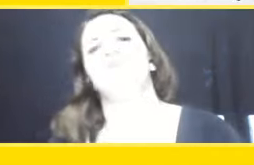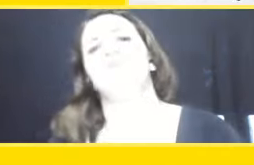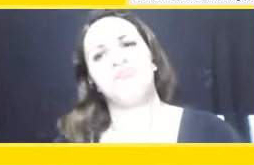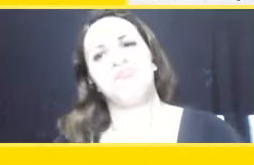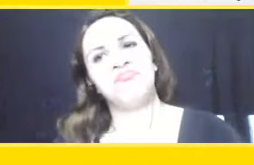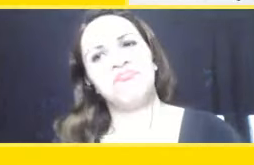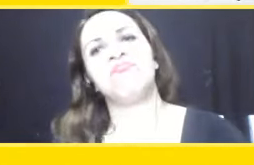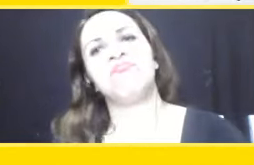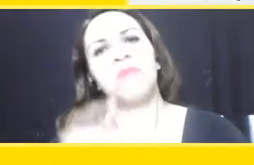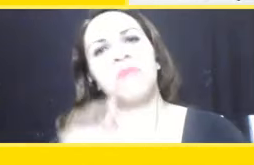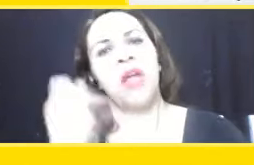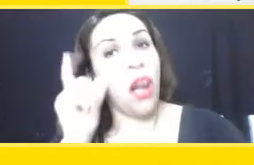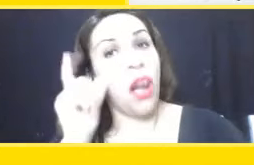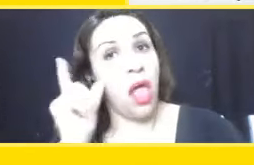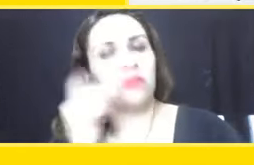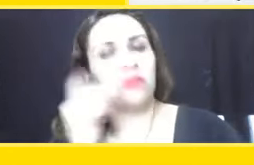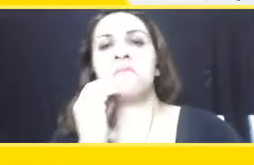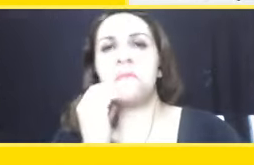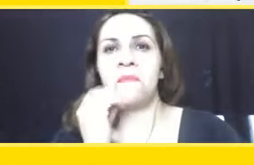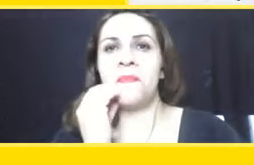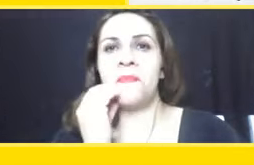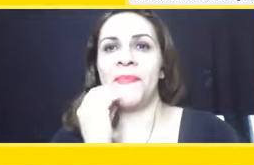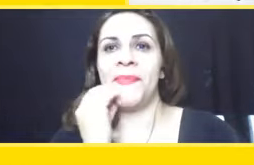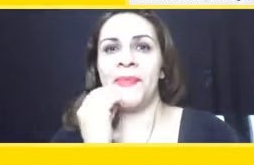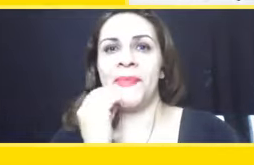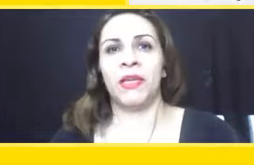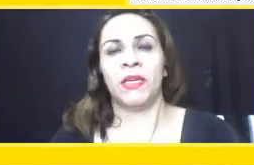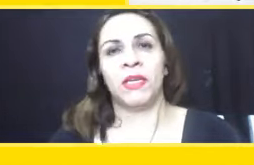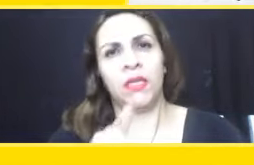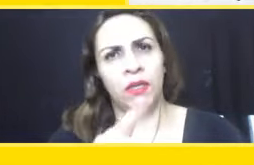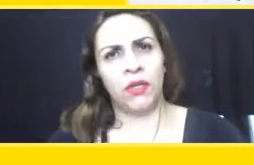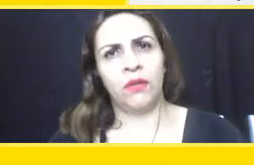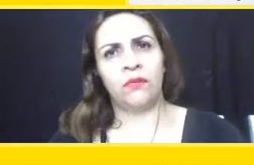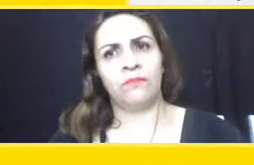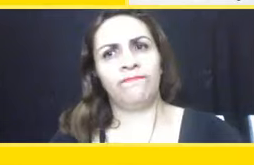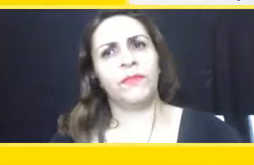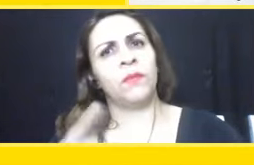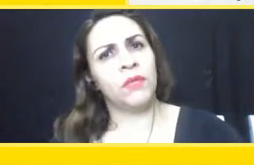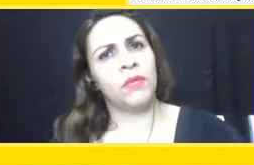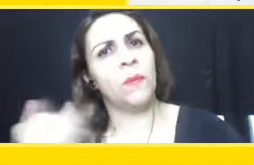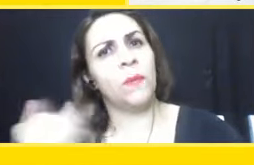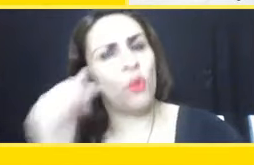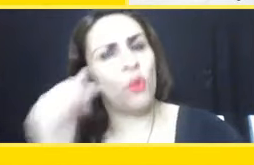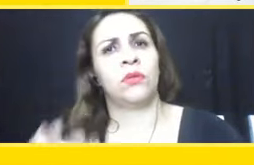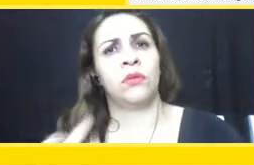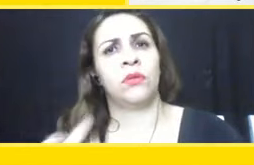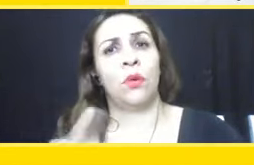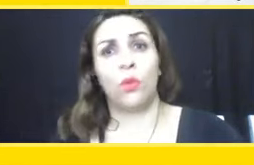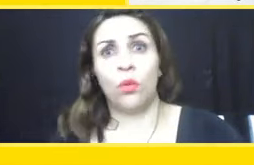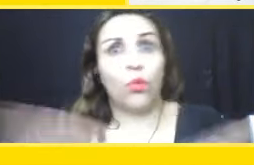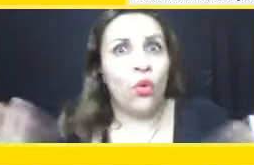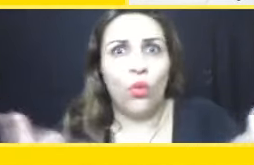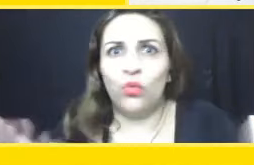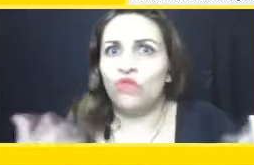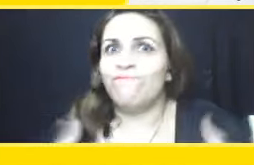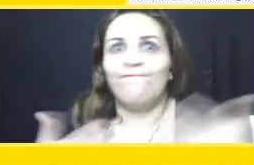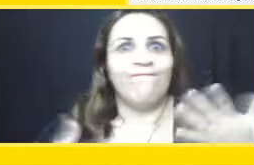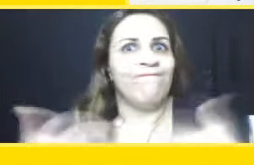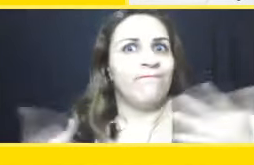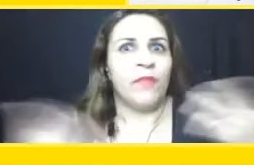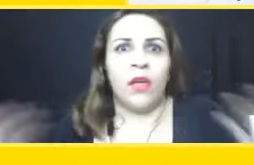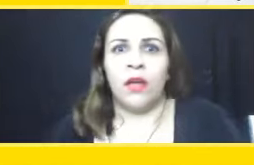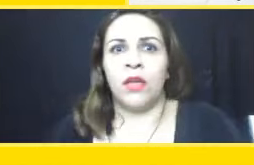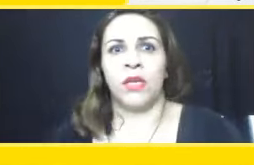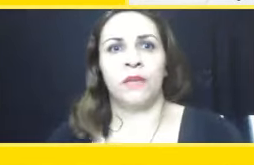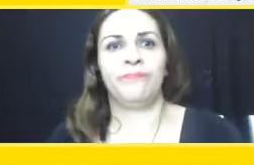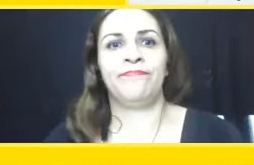seu alerta. A gente não podia deixar de passar por esse assunto, né? Porque é o assunto do dia. Essa live, é claro, vai ficar aí à